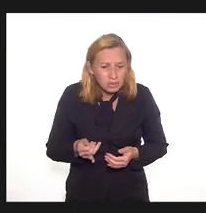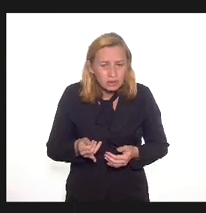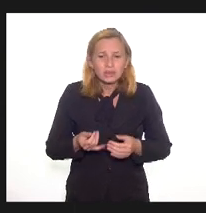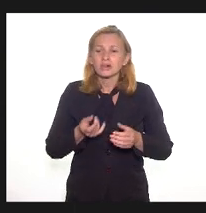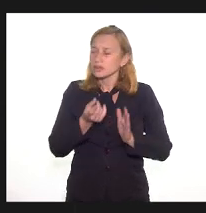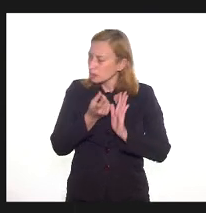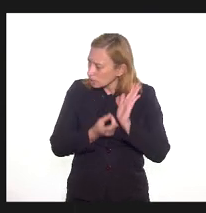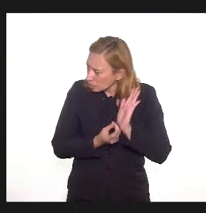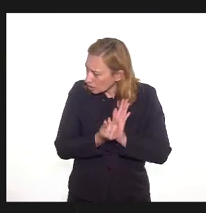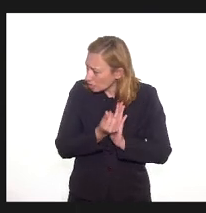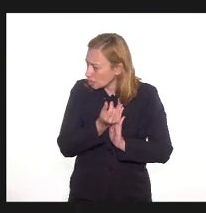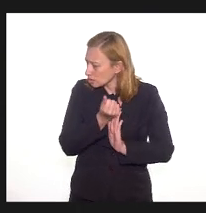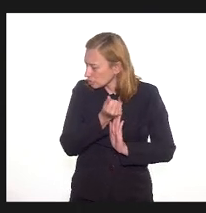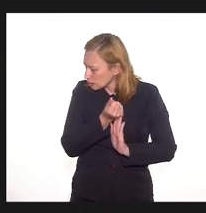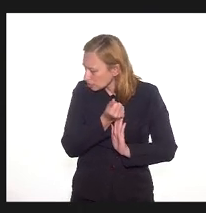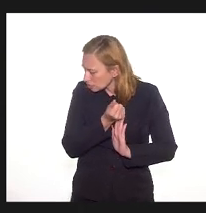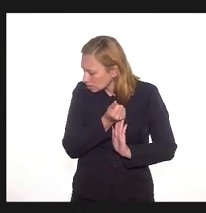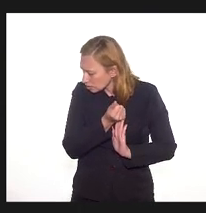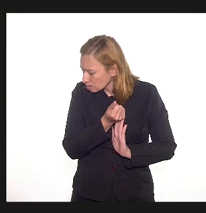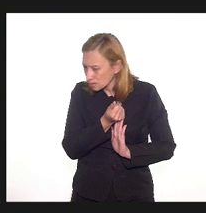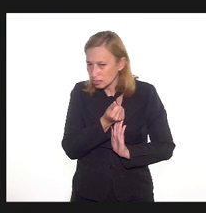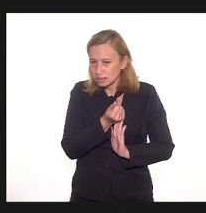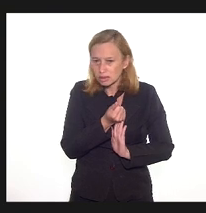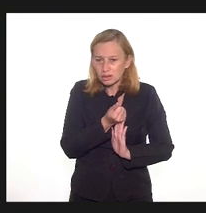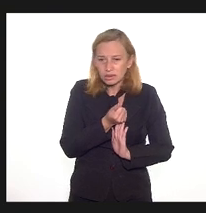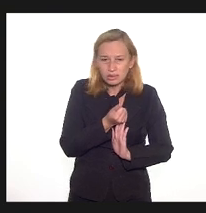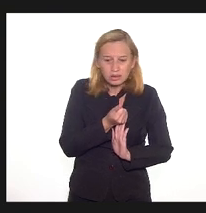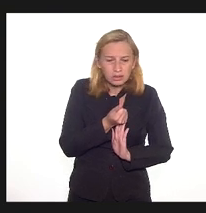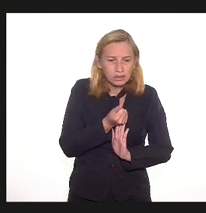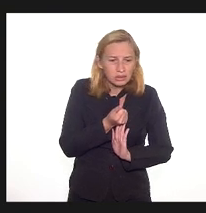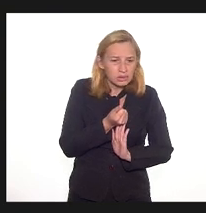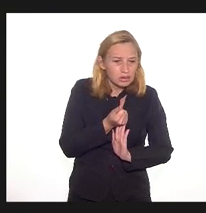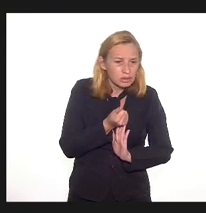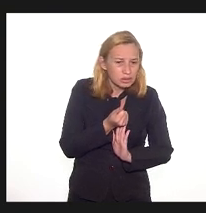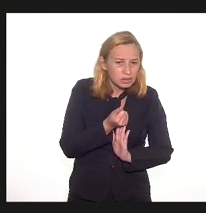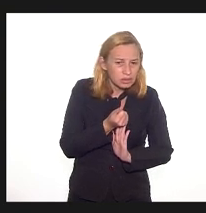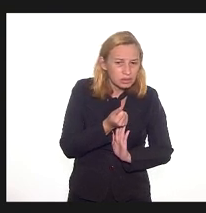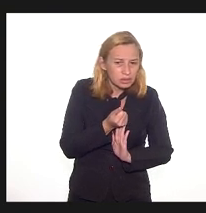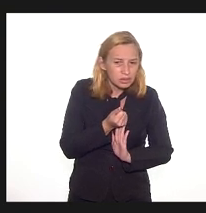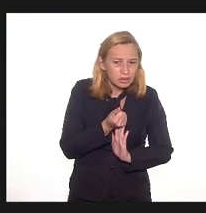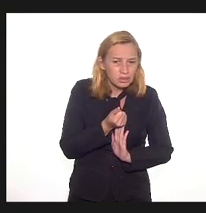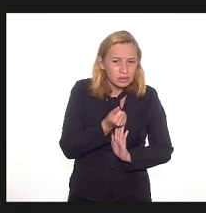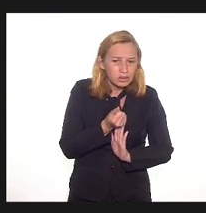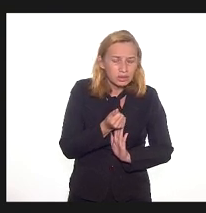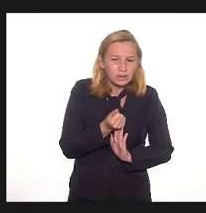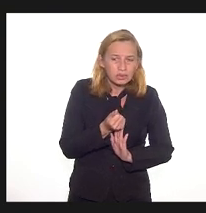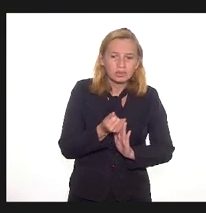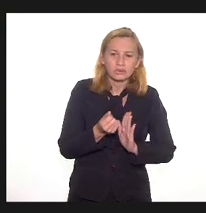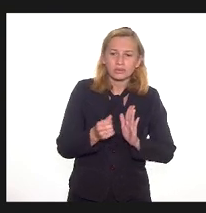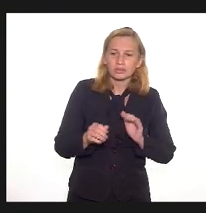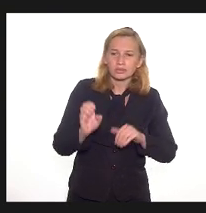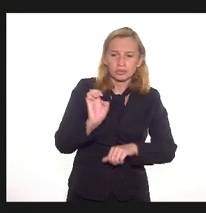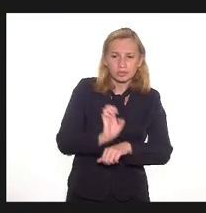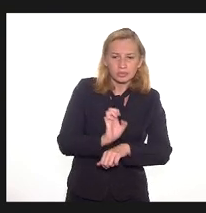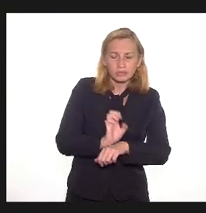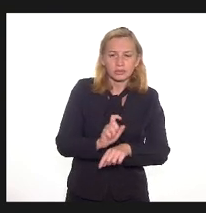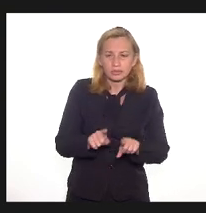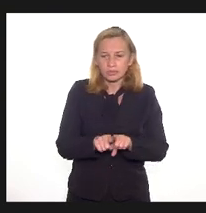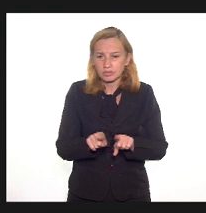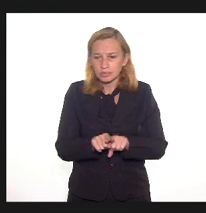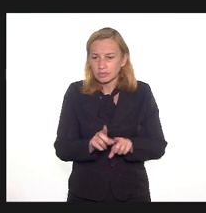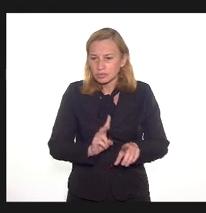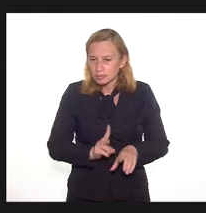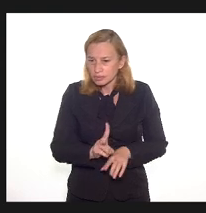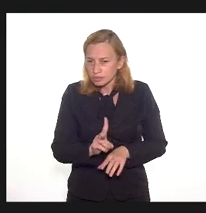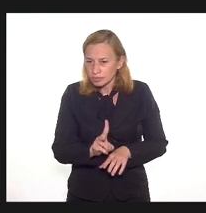investimento, operação e outras variáveis que entram nessa avaliação econômica. E eu destaco também que sempre há